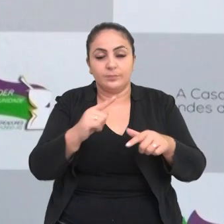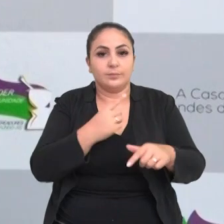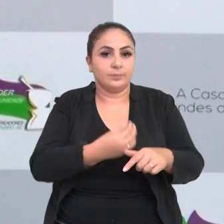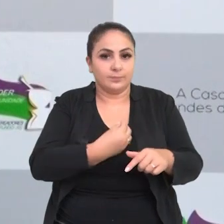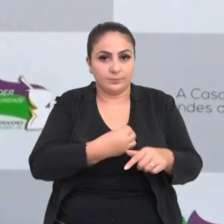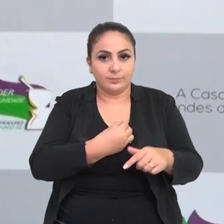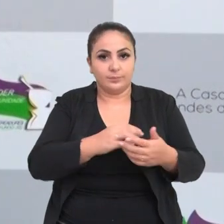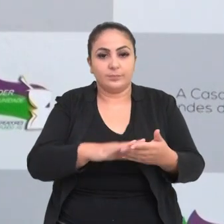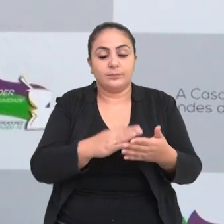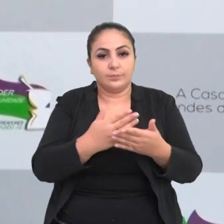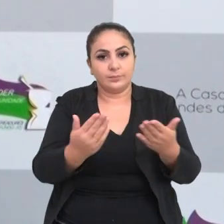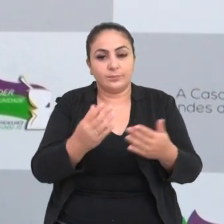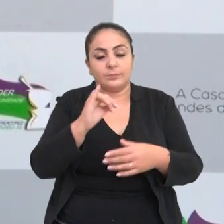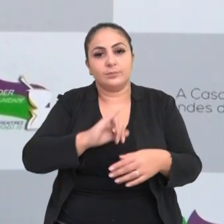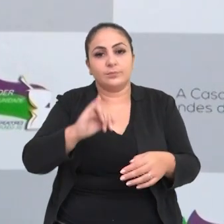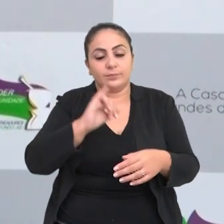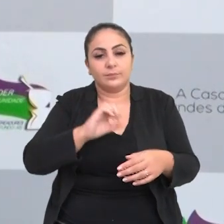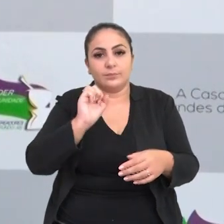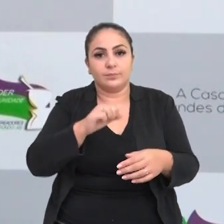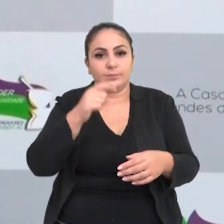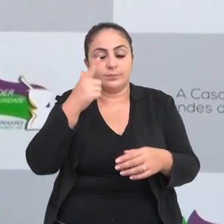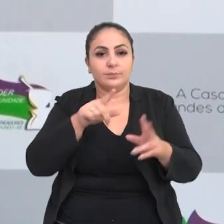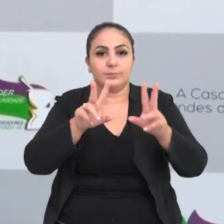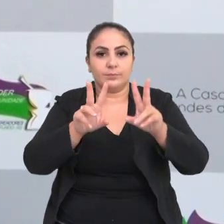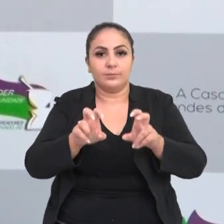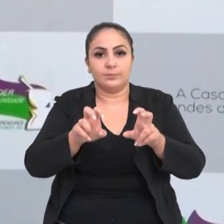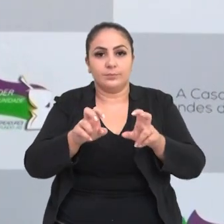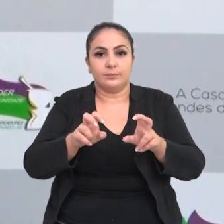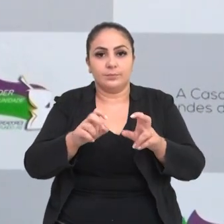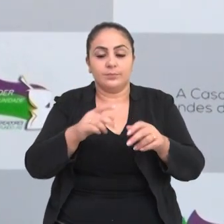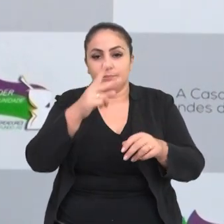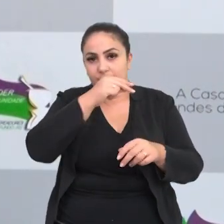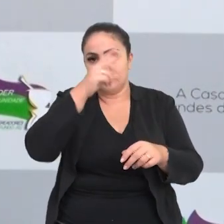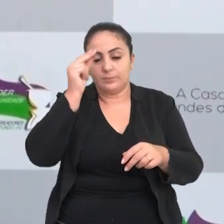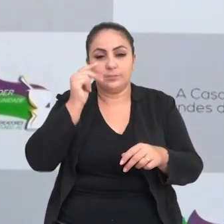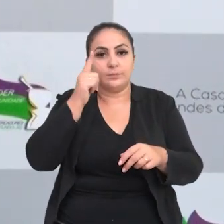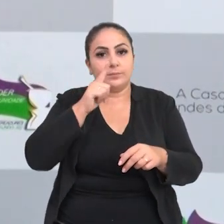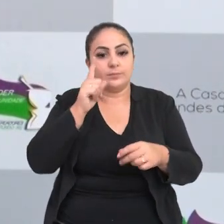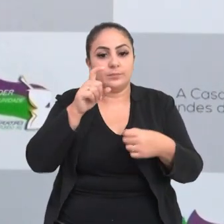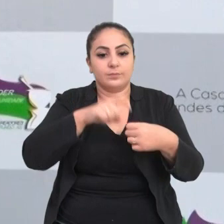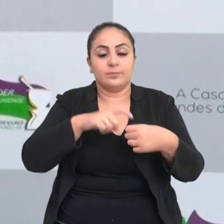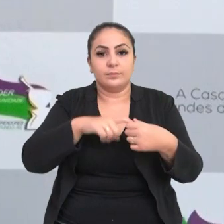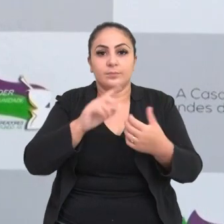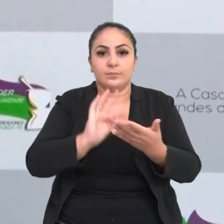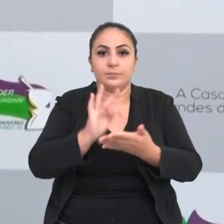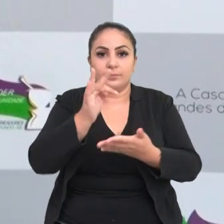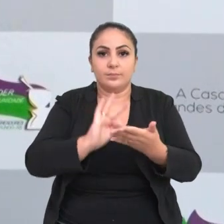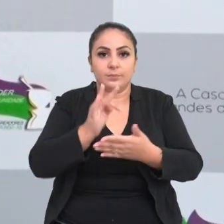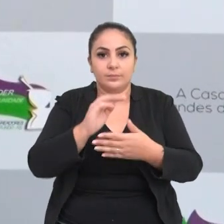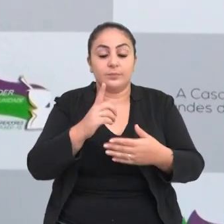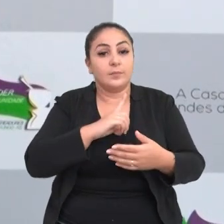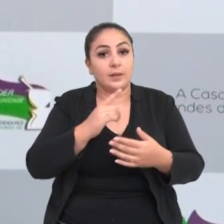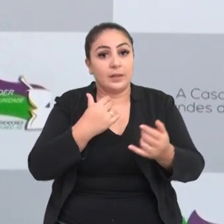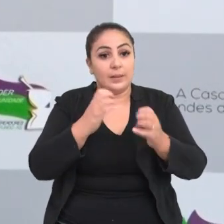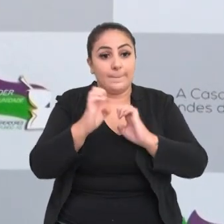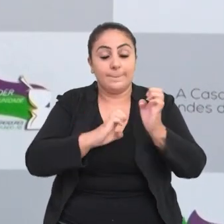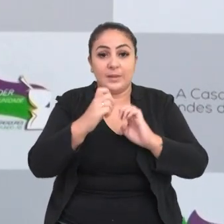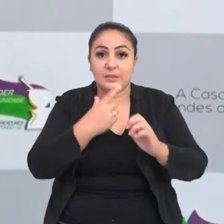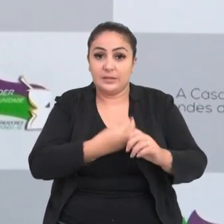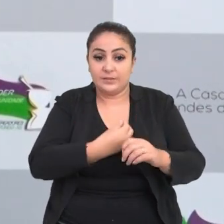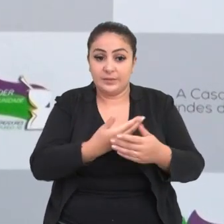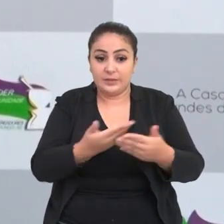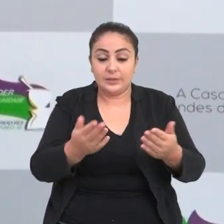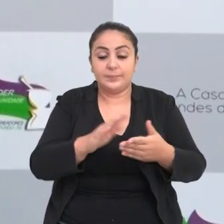que isso é muito importante na questão do município ao retorno de tributos, que as empresas aqui